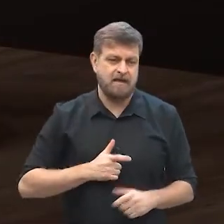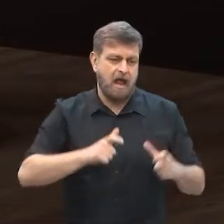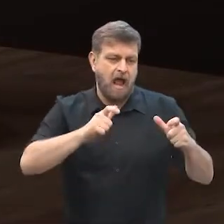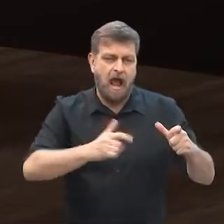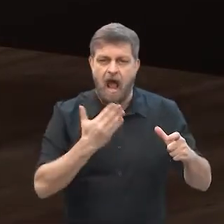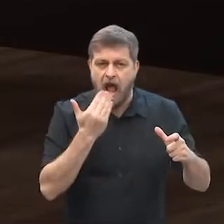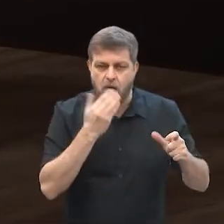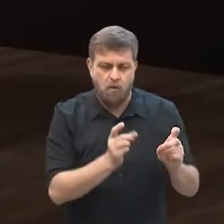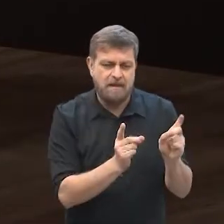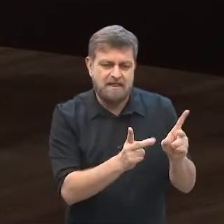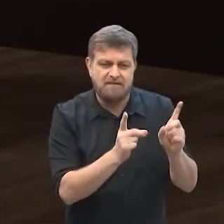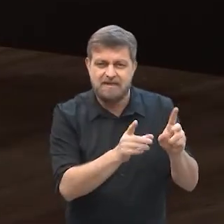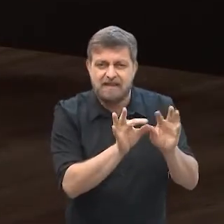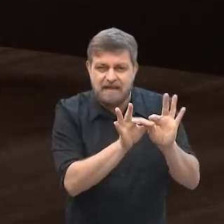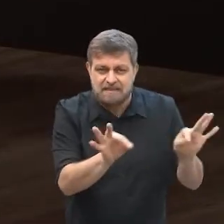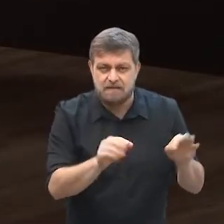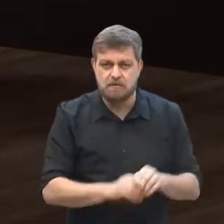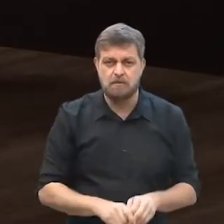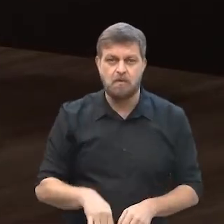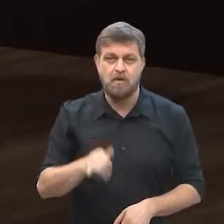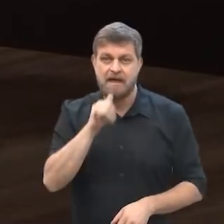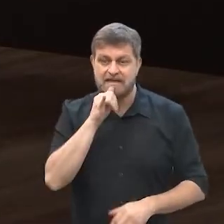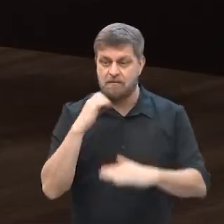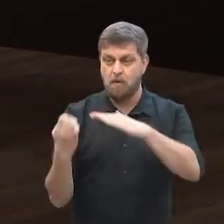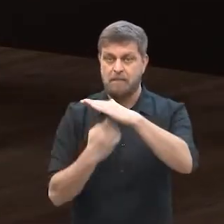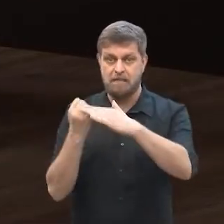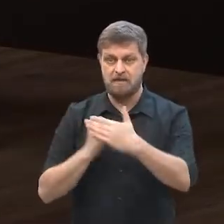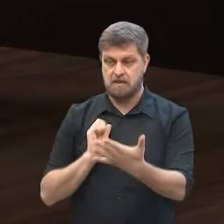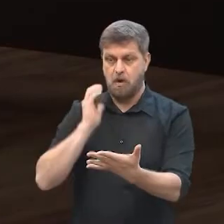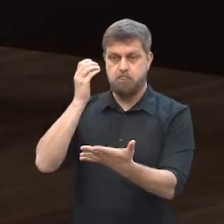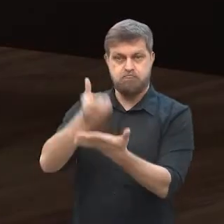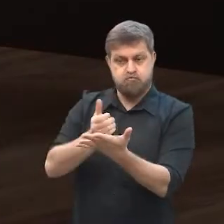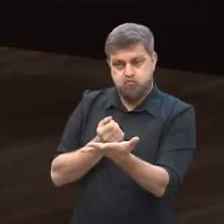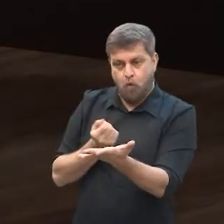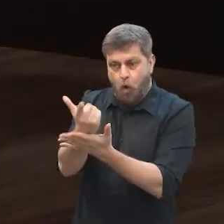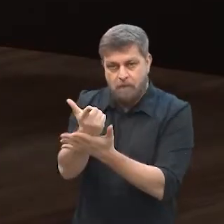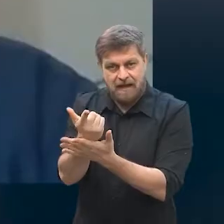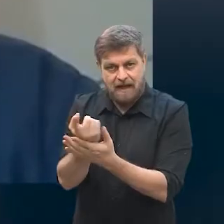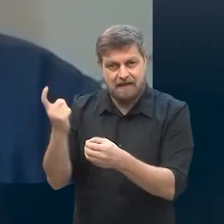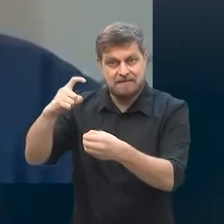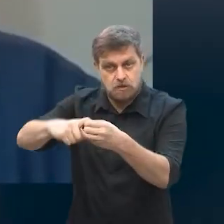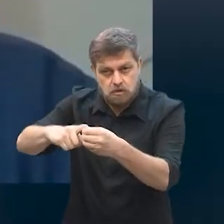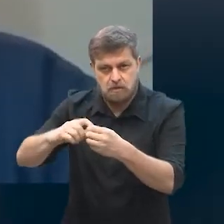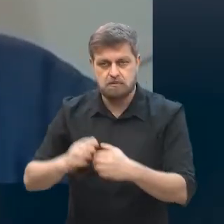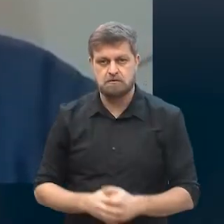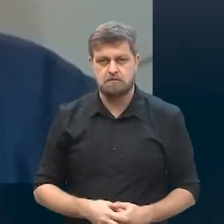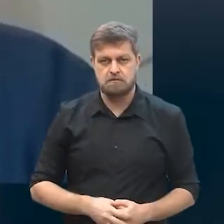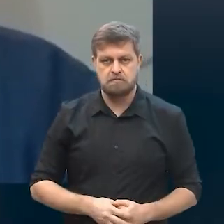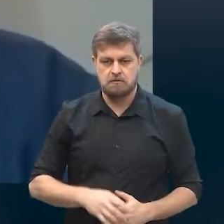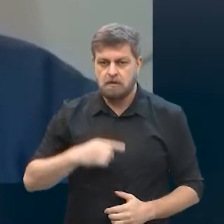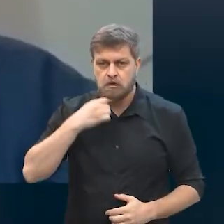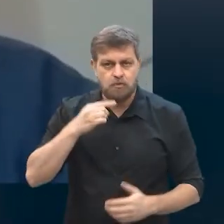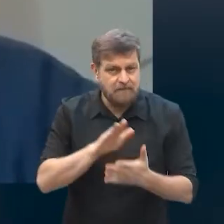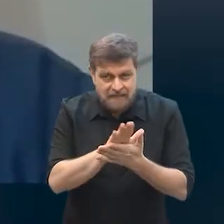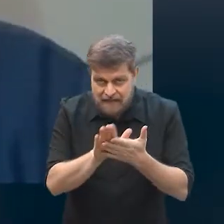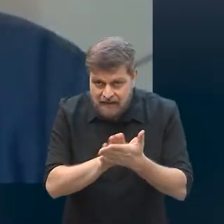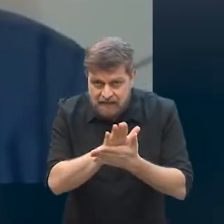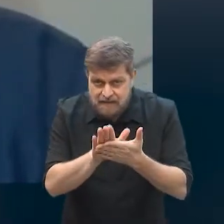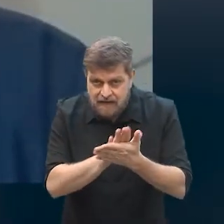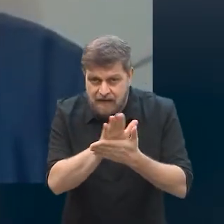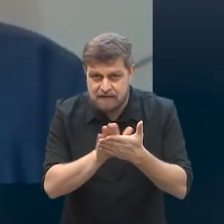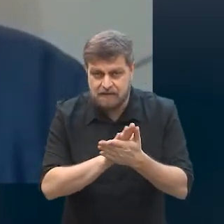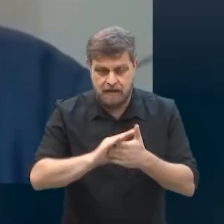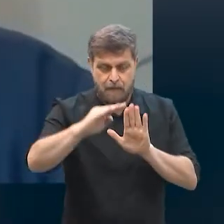marmitaria, até quem vai comprar uma empresa, associar a uma empresa? Sem dúvida nenhuma.